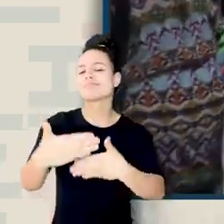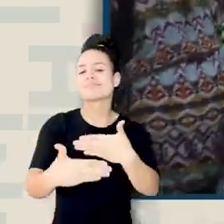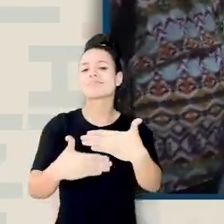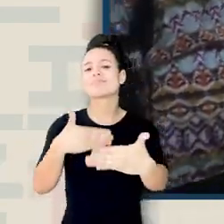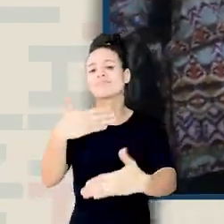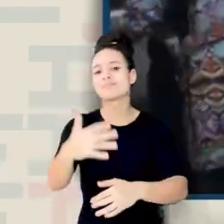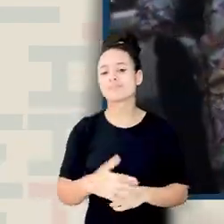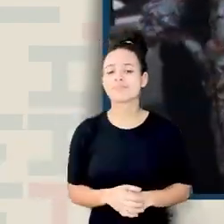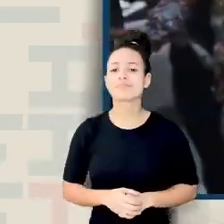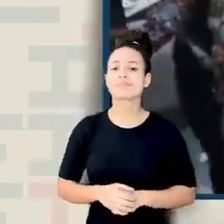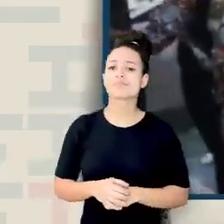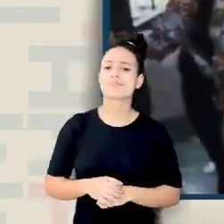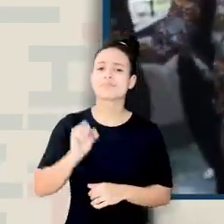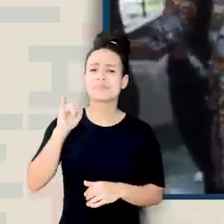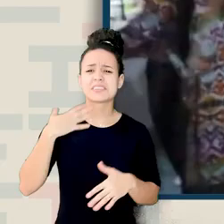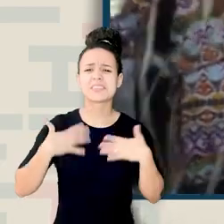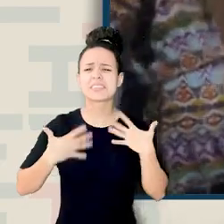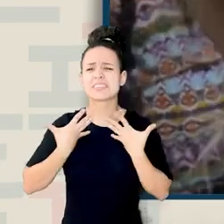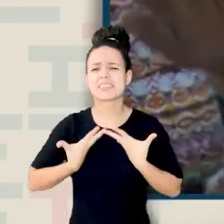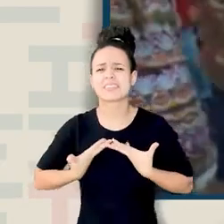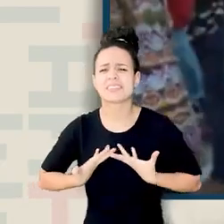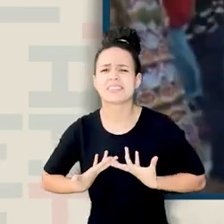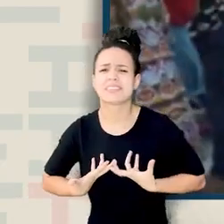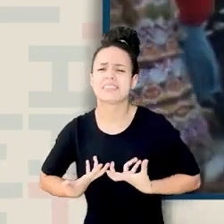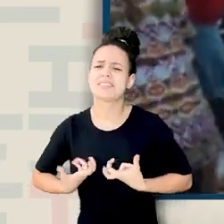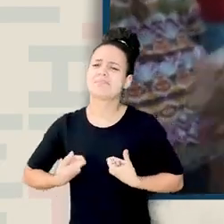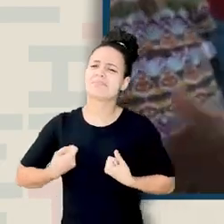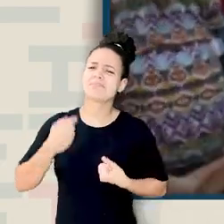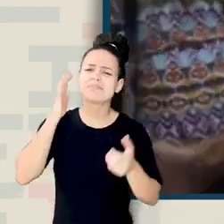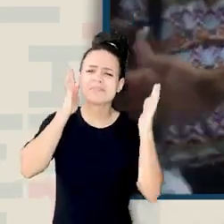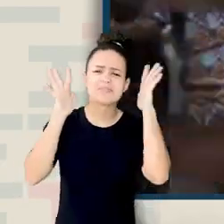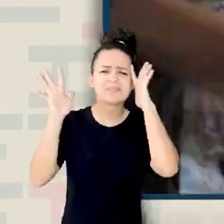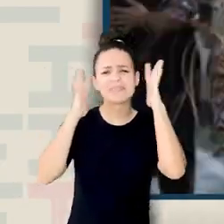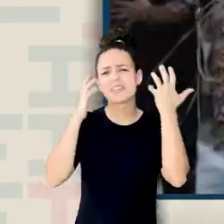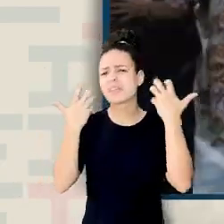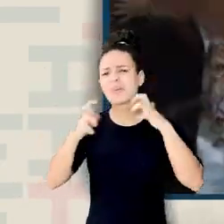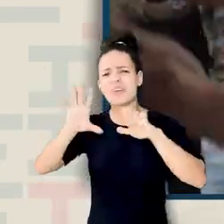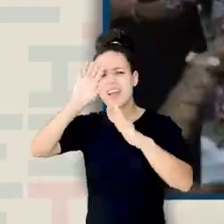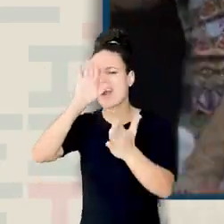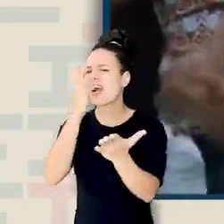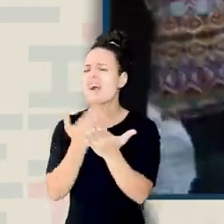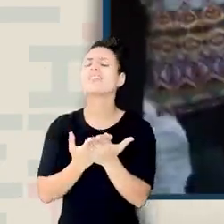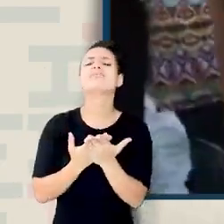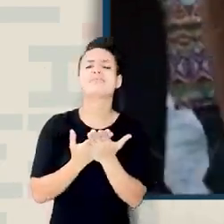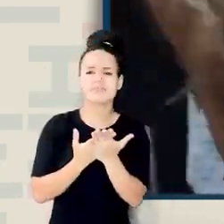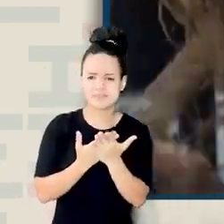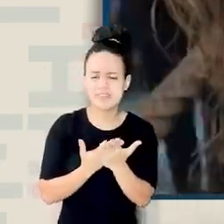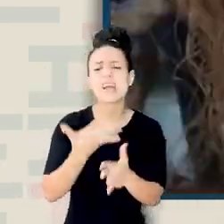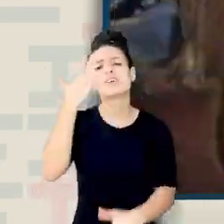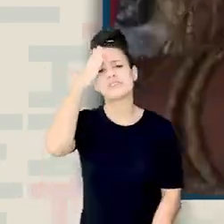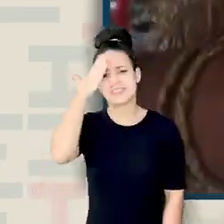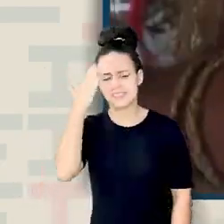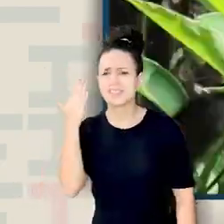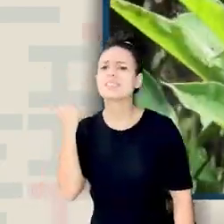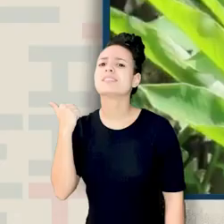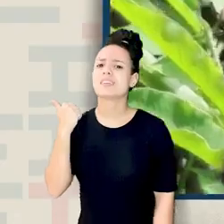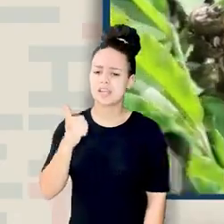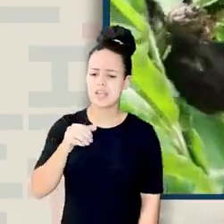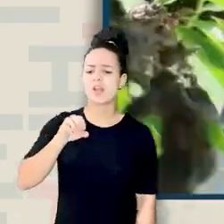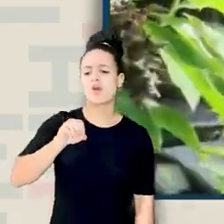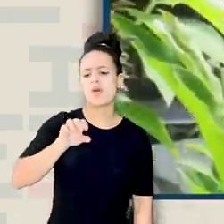Quando o corpo cansado e a mente vaga não quiser mais crer, ser o